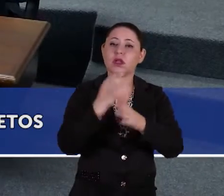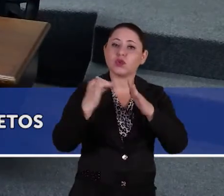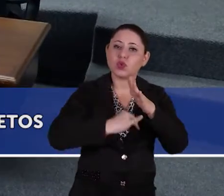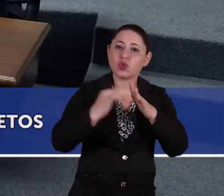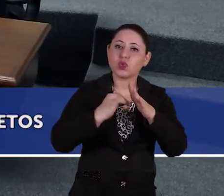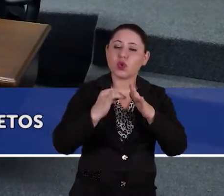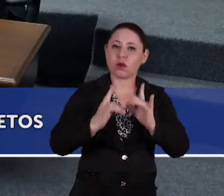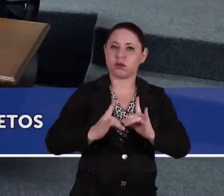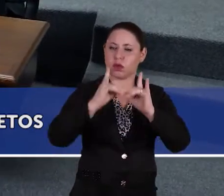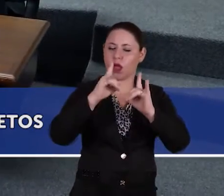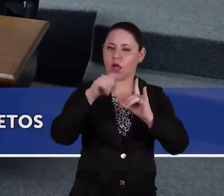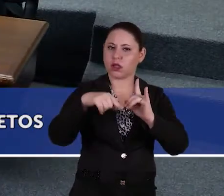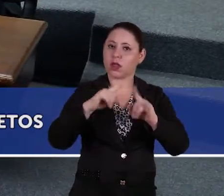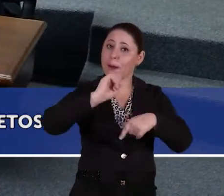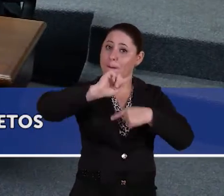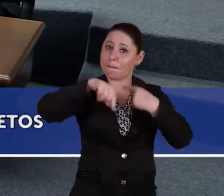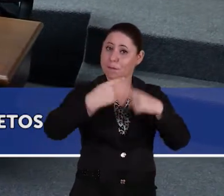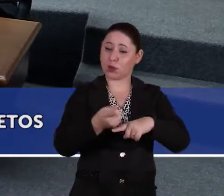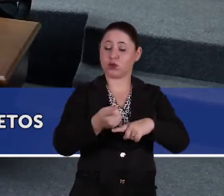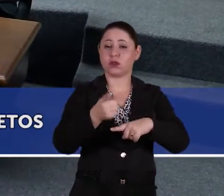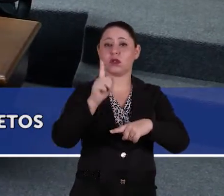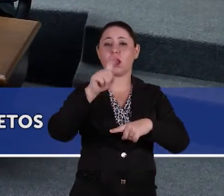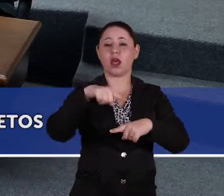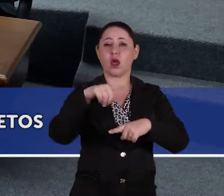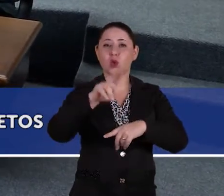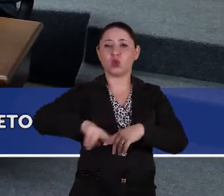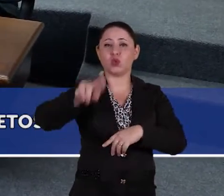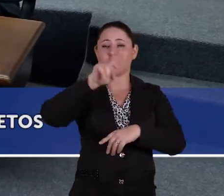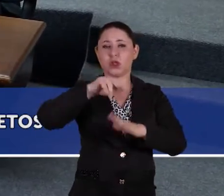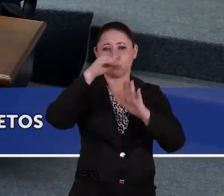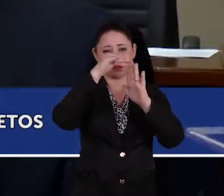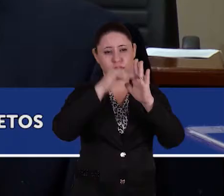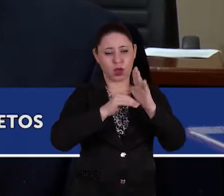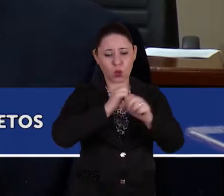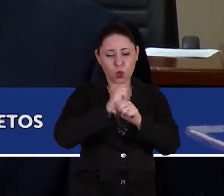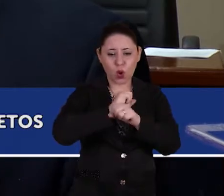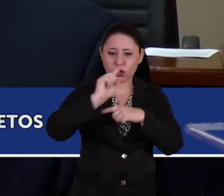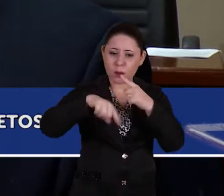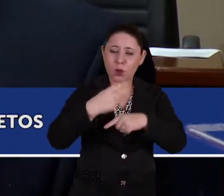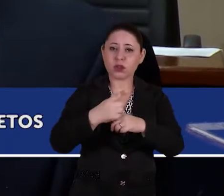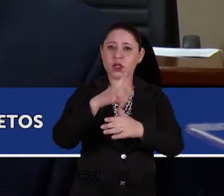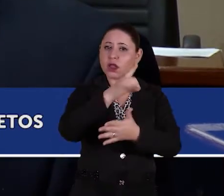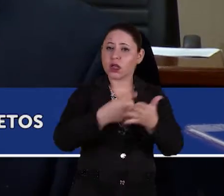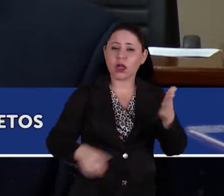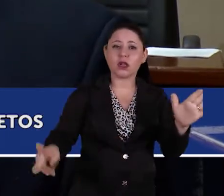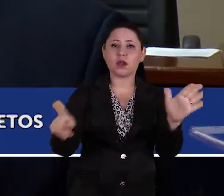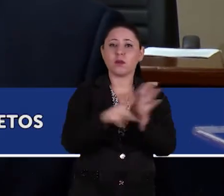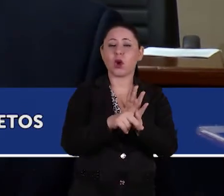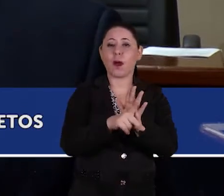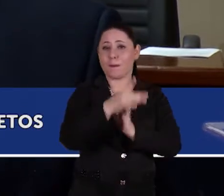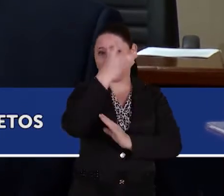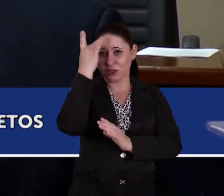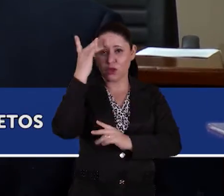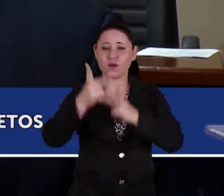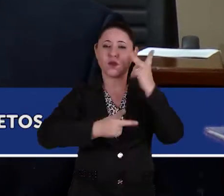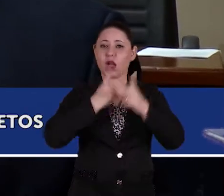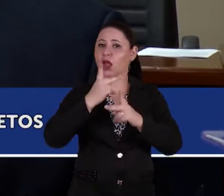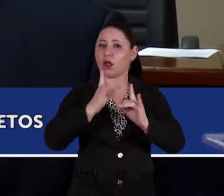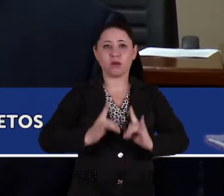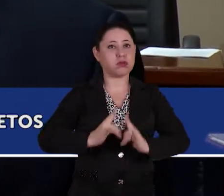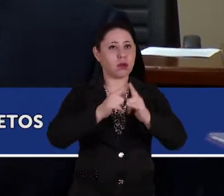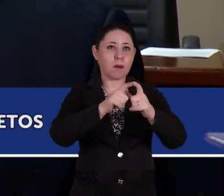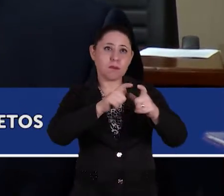essa construção, e depois, então, os anos seguintes é através de uma declaração do próprio proprietário dizendo o seguinte, que ele